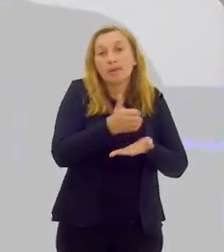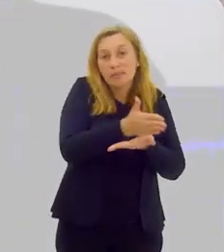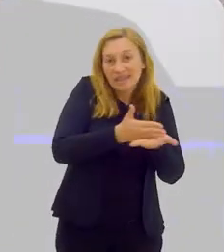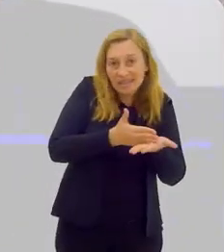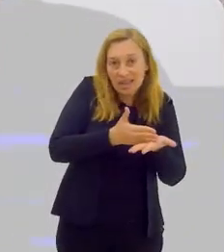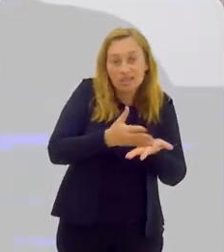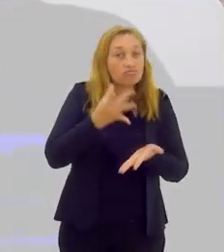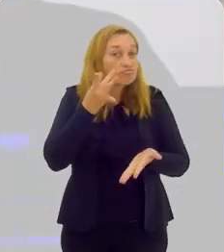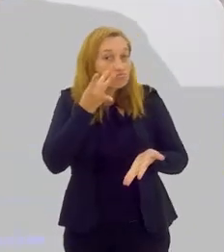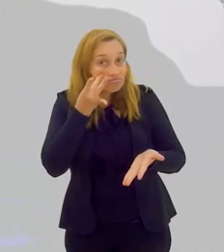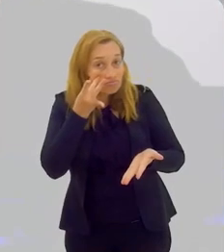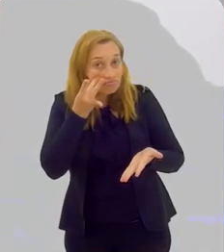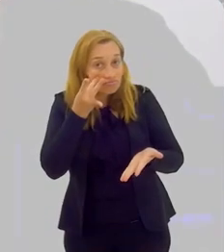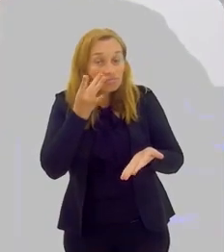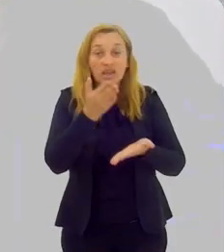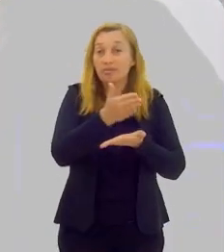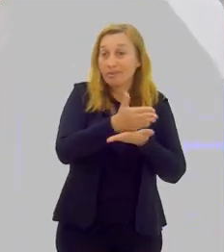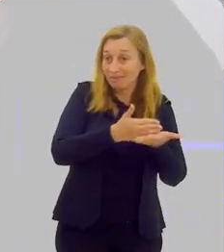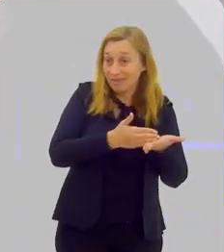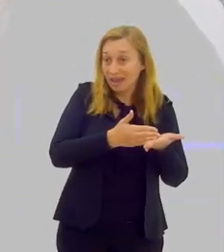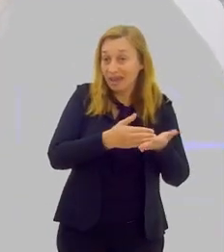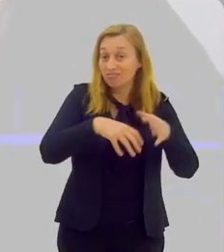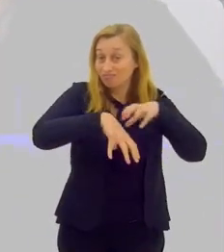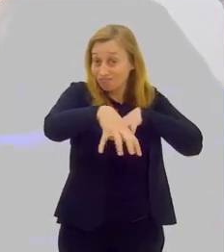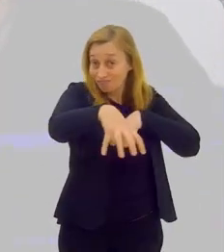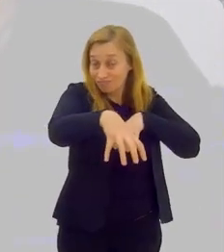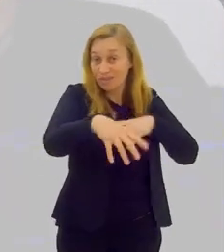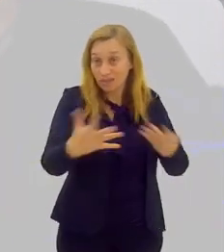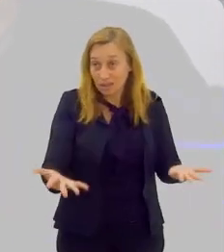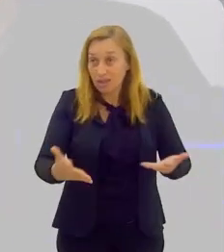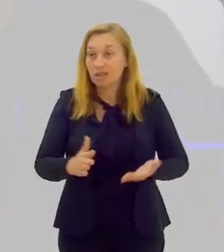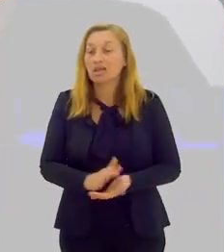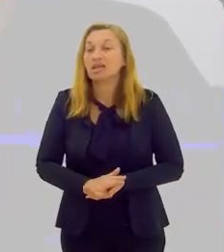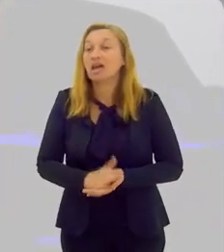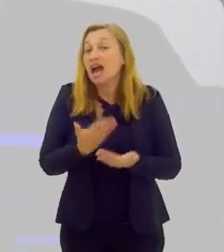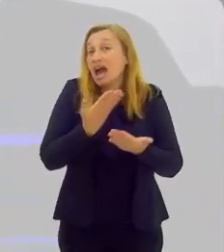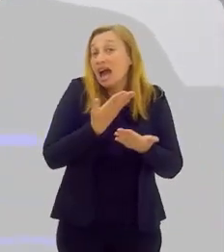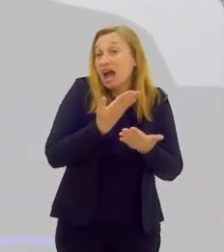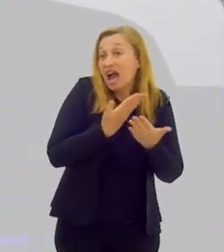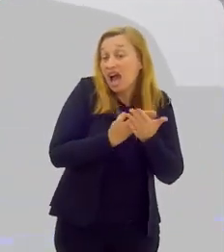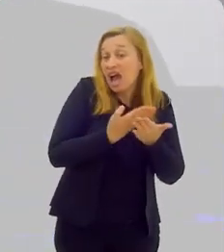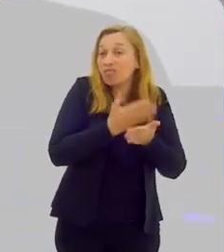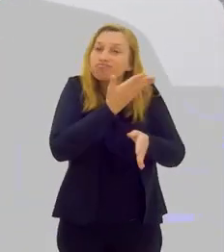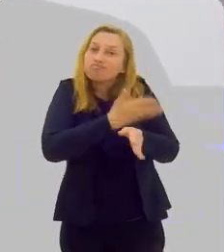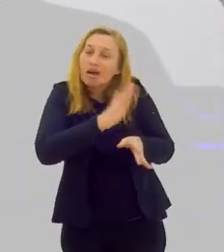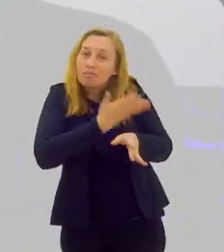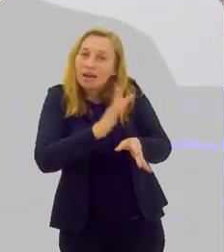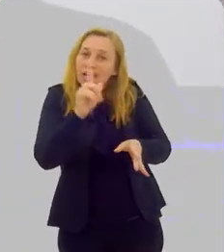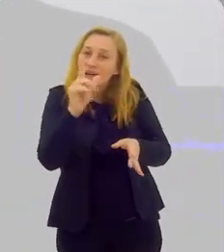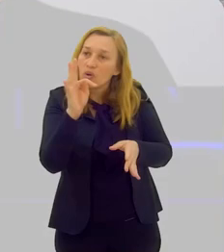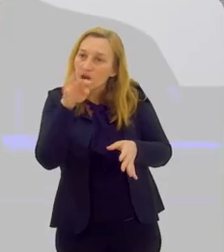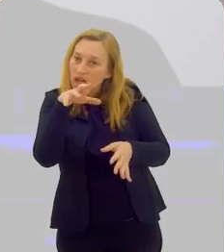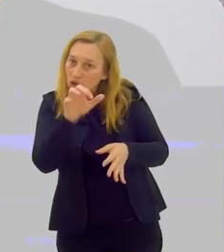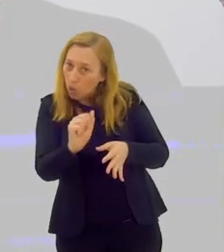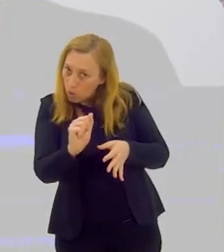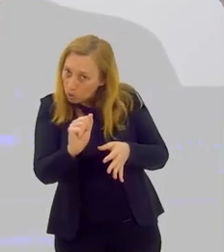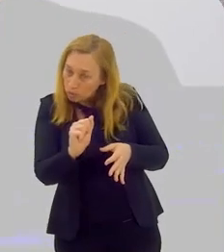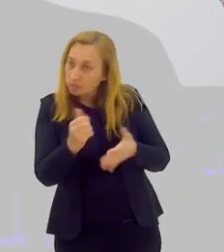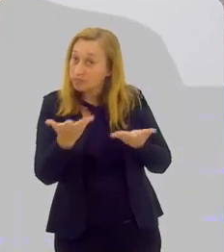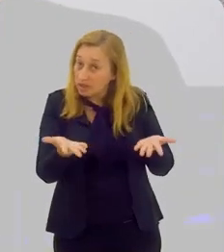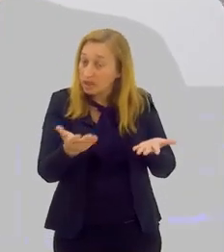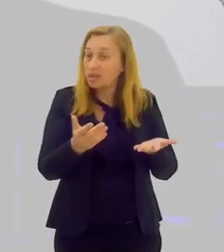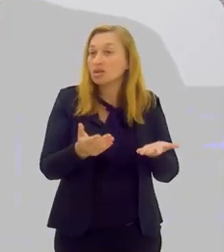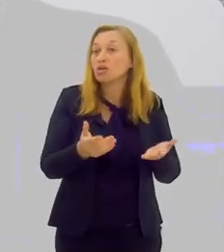são uma parte presencial, e geralmente a parte presencial é aquela parte em que as aulas práticas de laboratório são